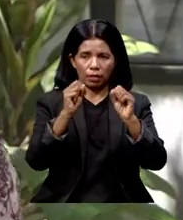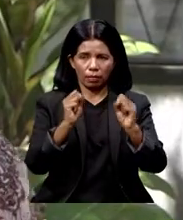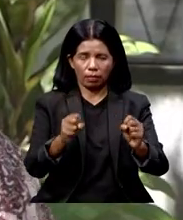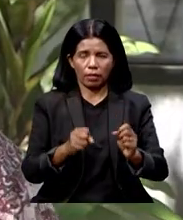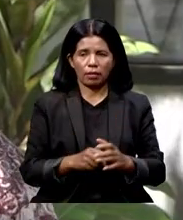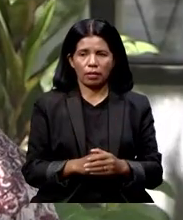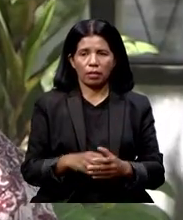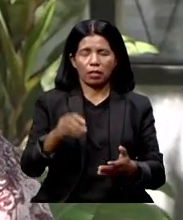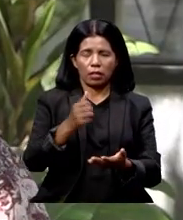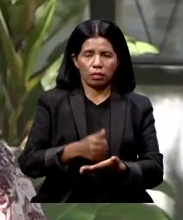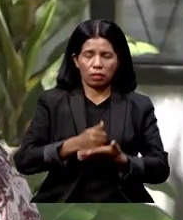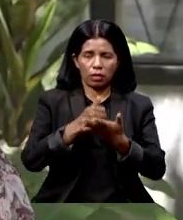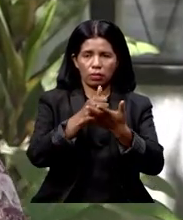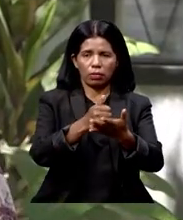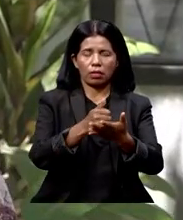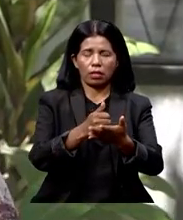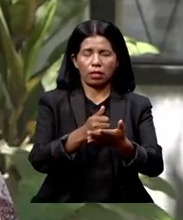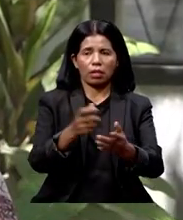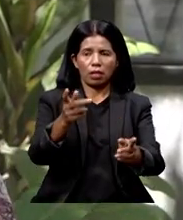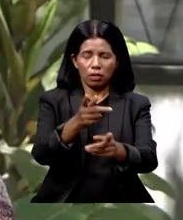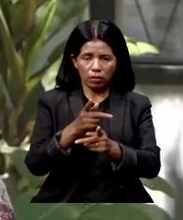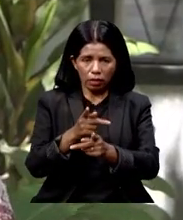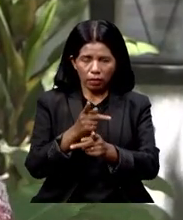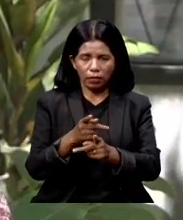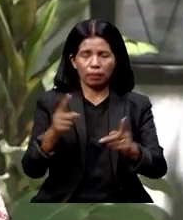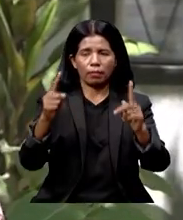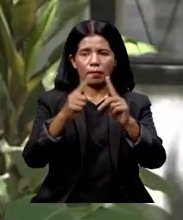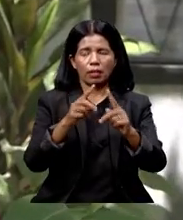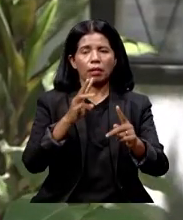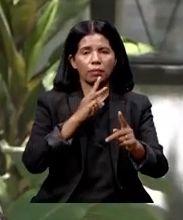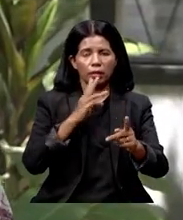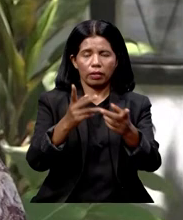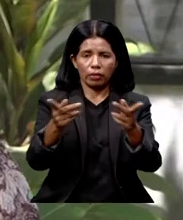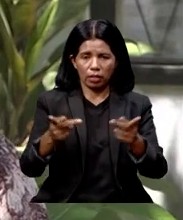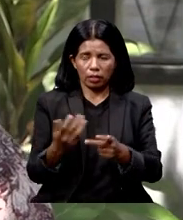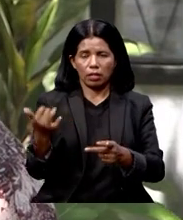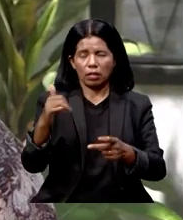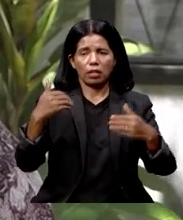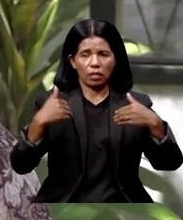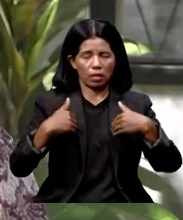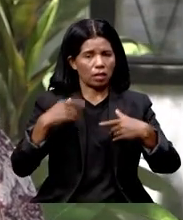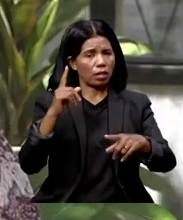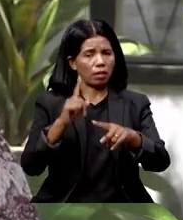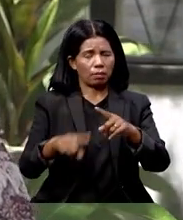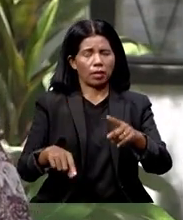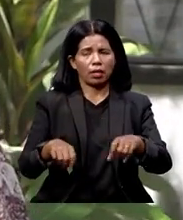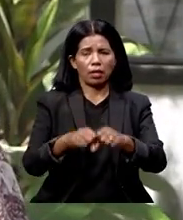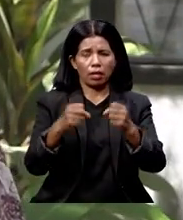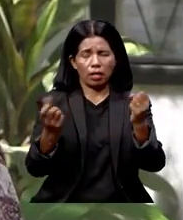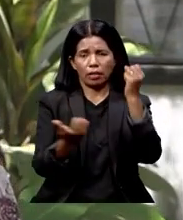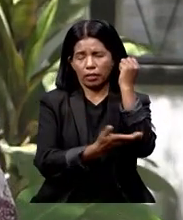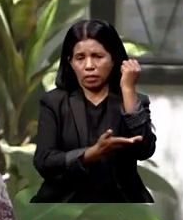a taumatan, a cuidado, a bematan serne be iha, la bele estraga, a tesi ai